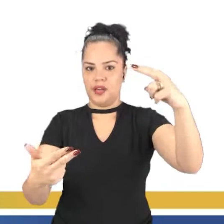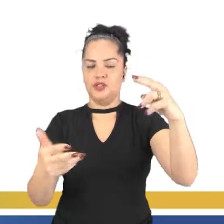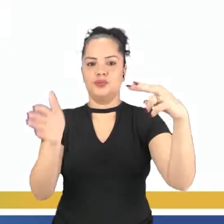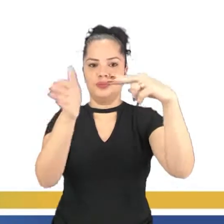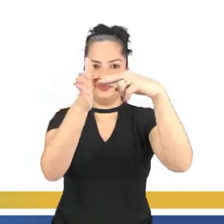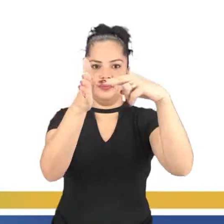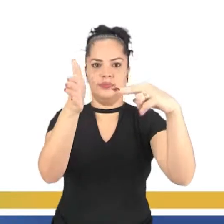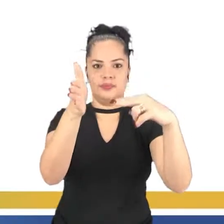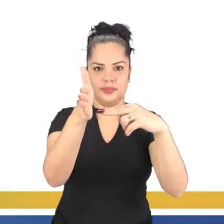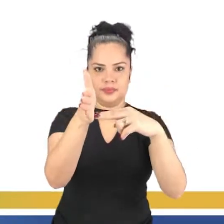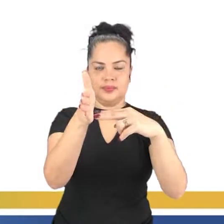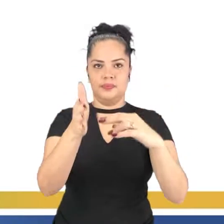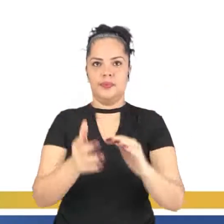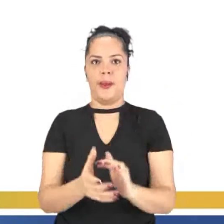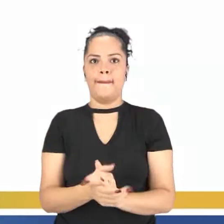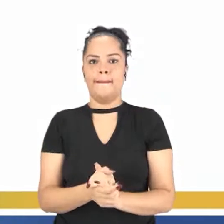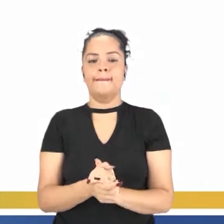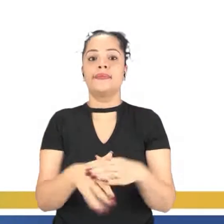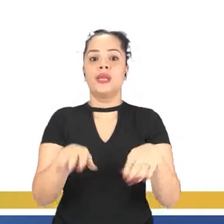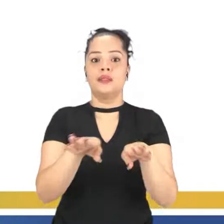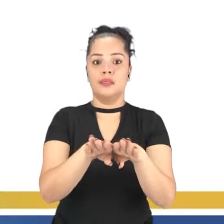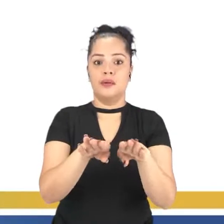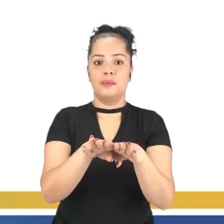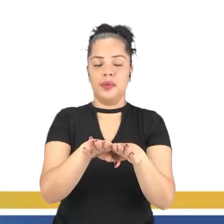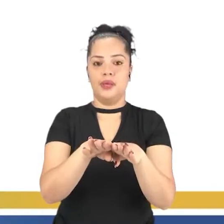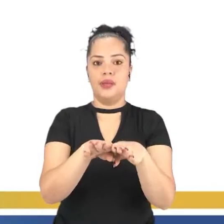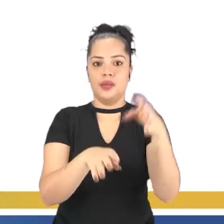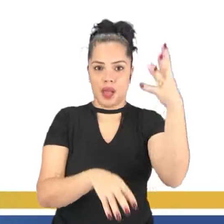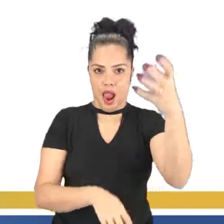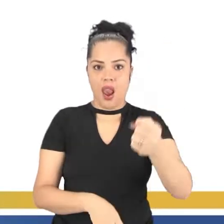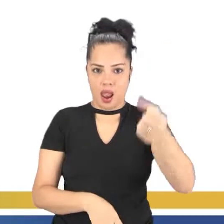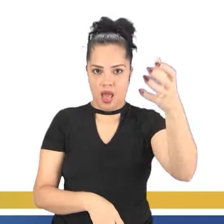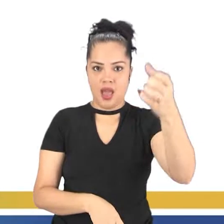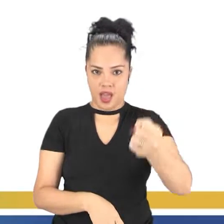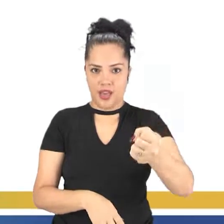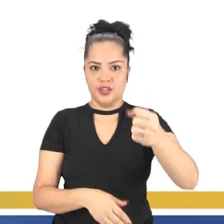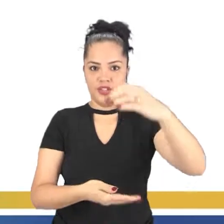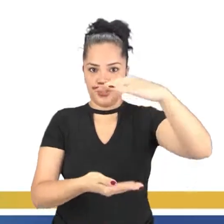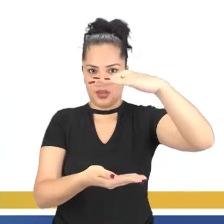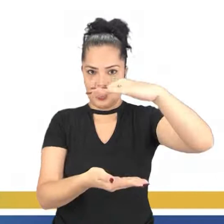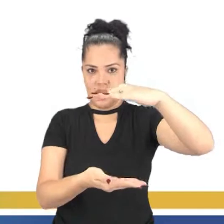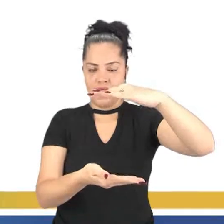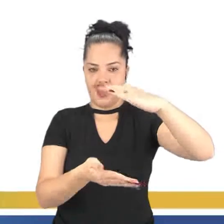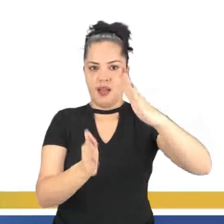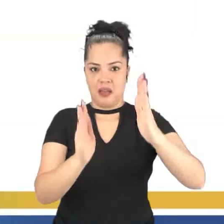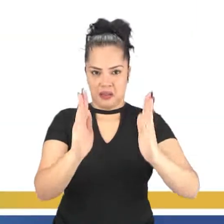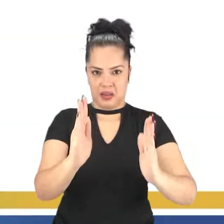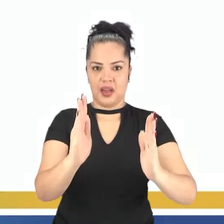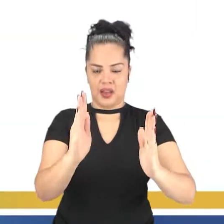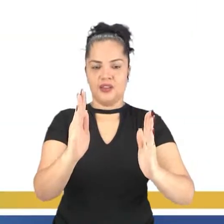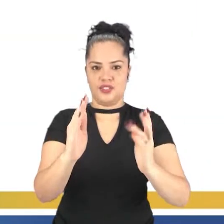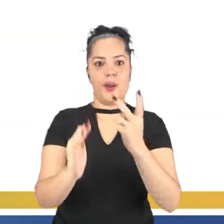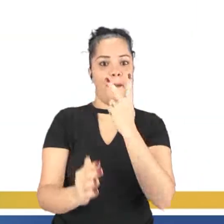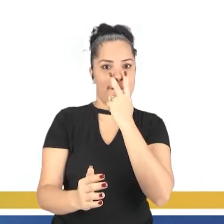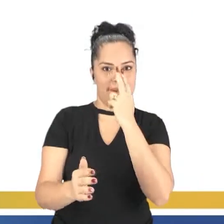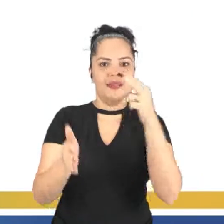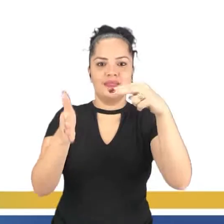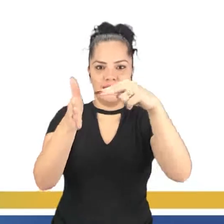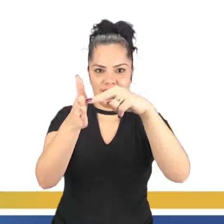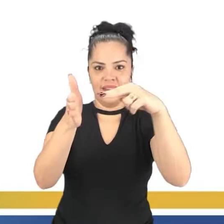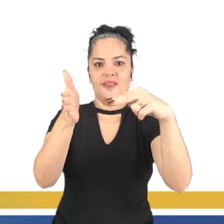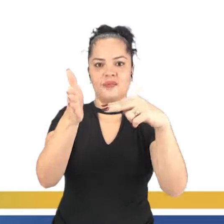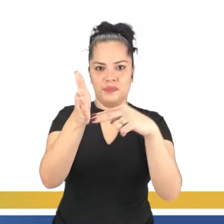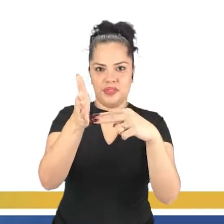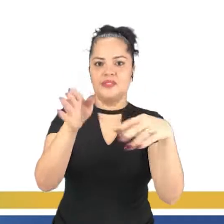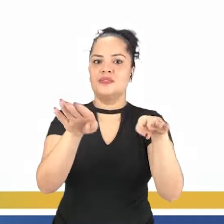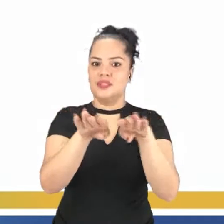prismas. Uma caixa de leite também a gente pode pensar como sendo um prisma, se a gente ignorar essa parte de cima aí, a gente